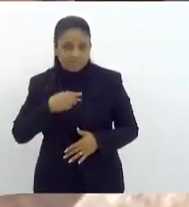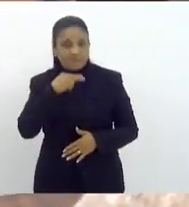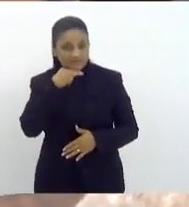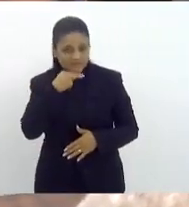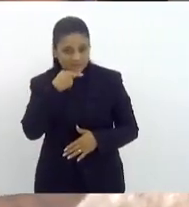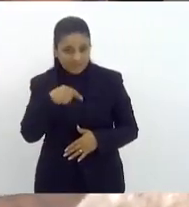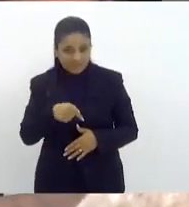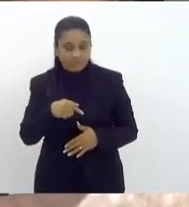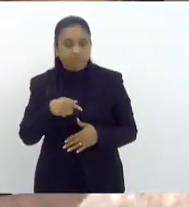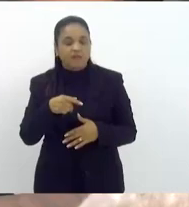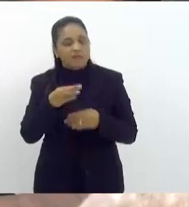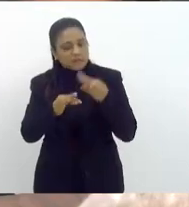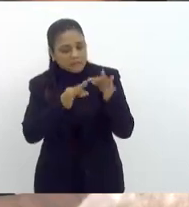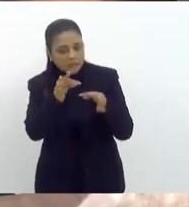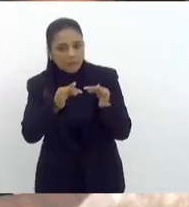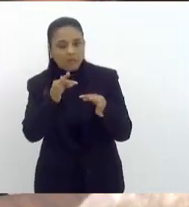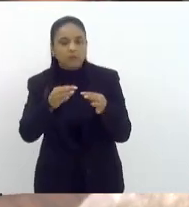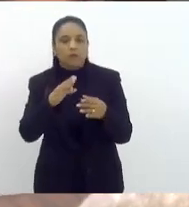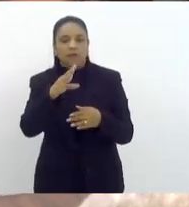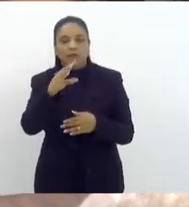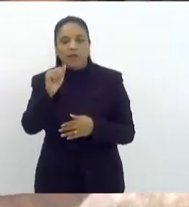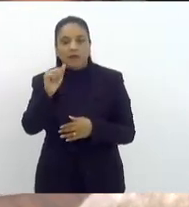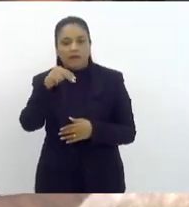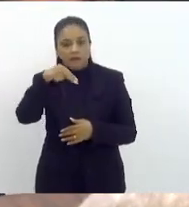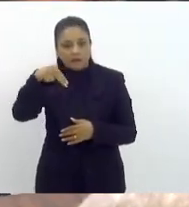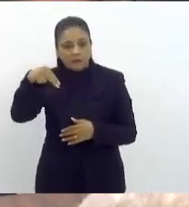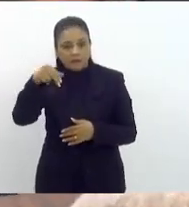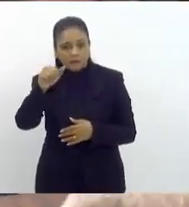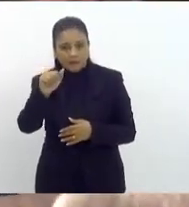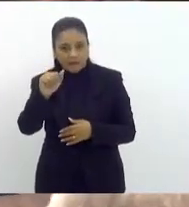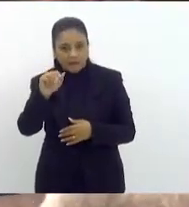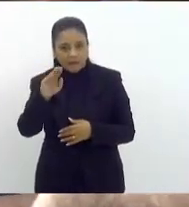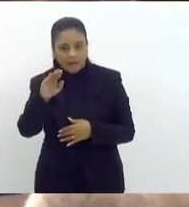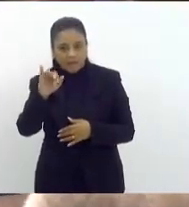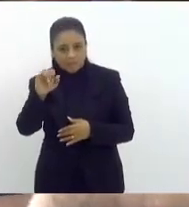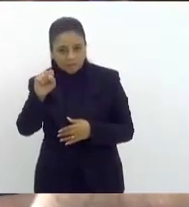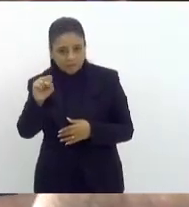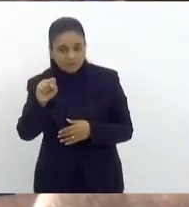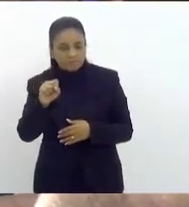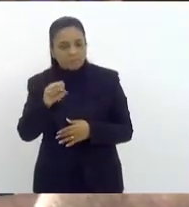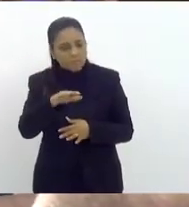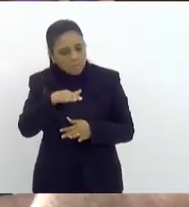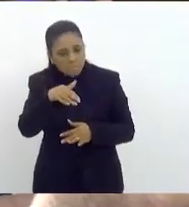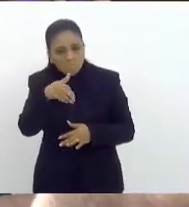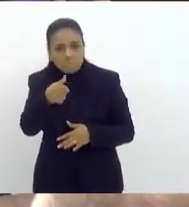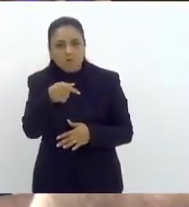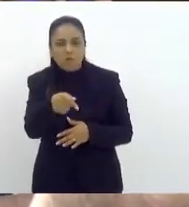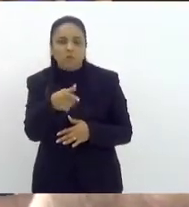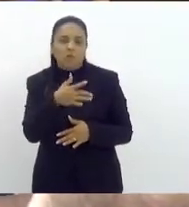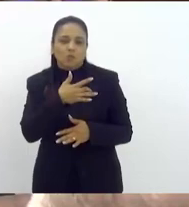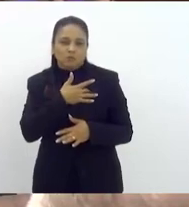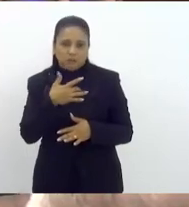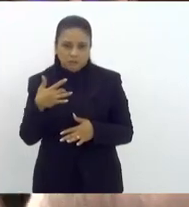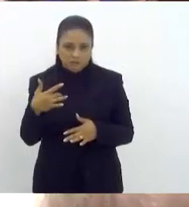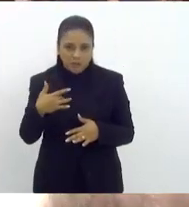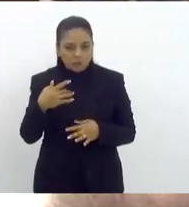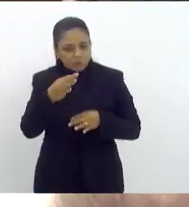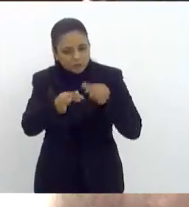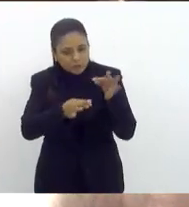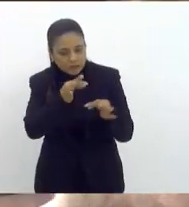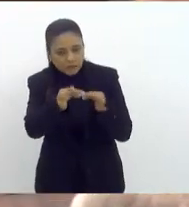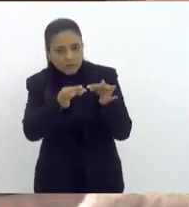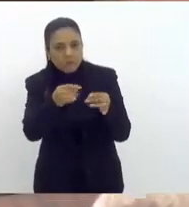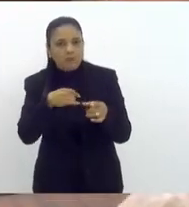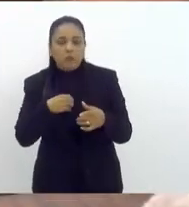ela tem tido uma melhora bem evolutiva a partir desse tratamento mas todos sabemos